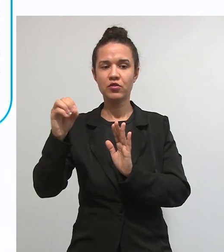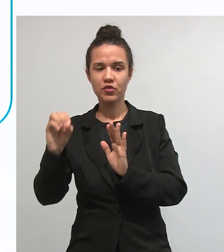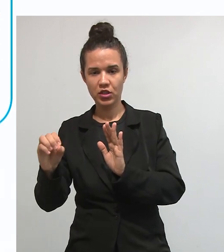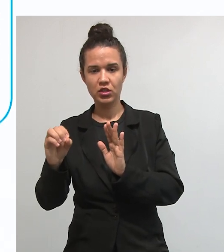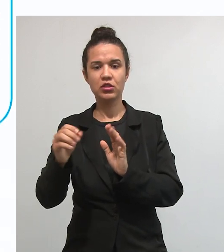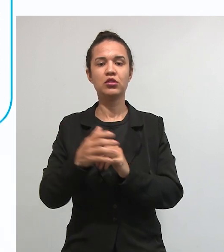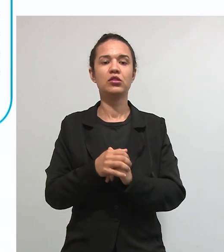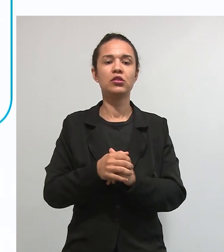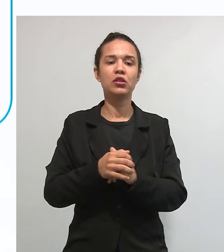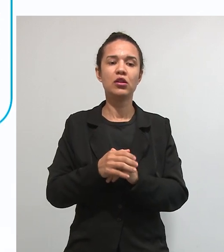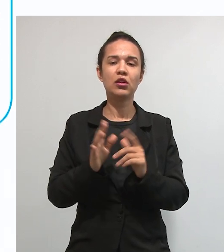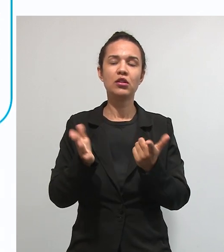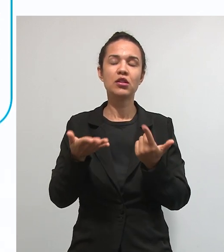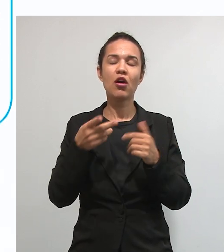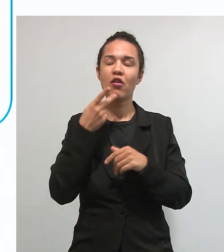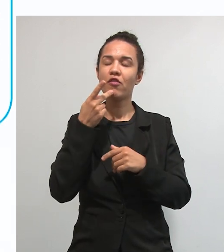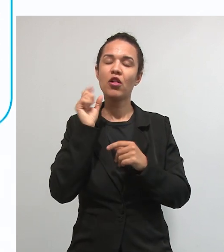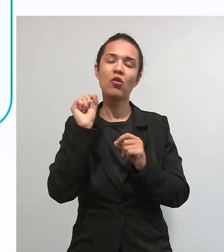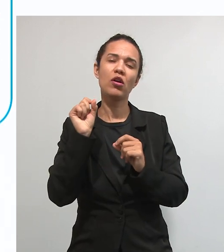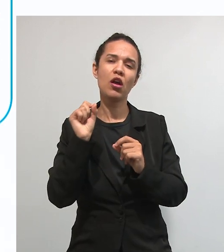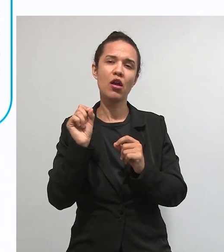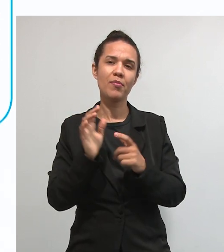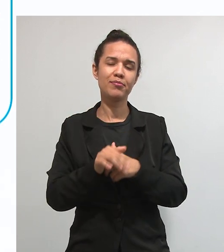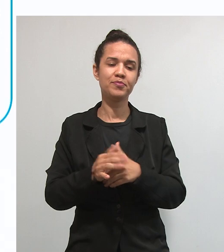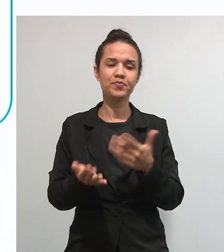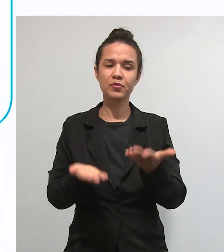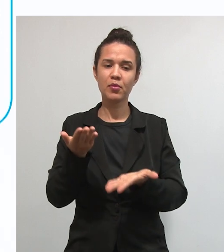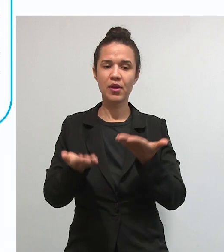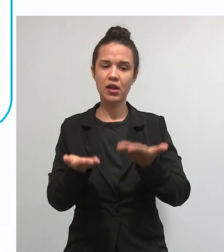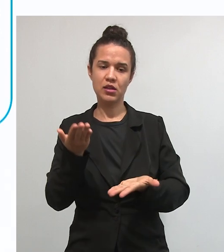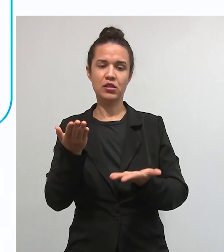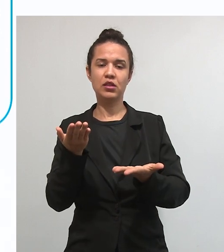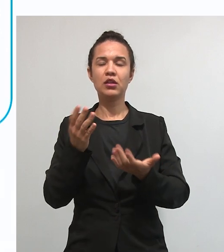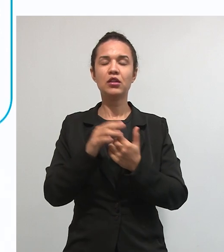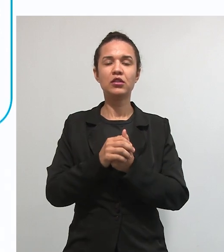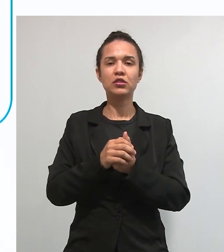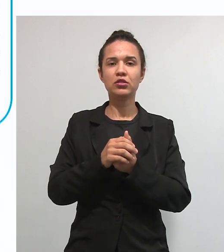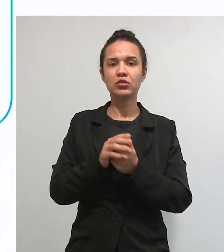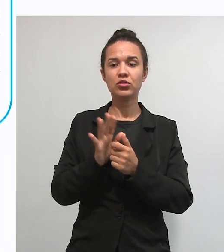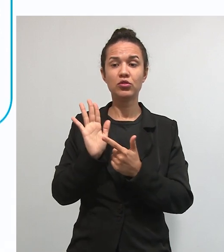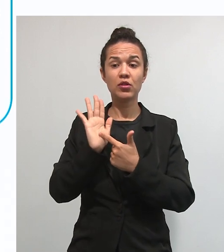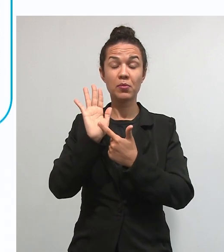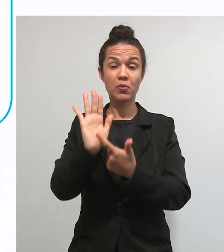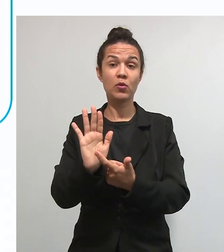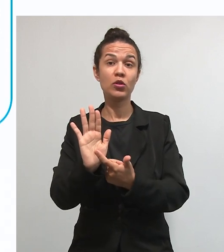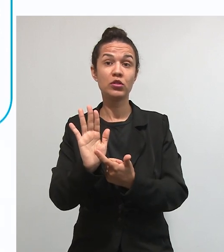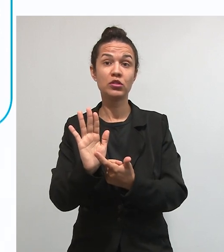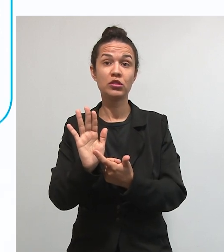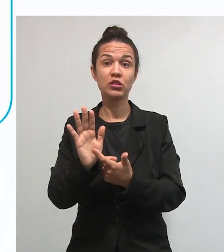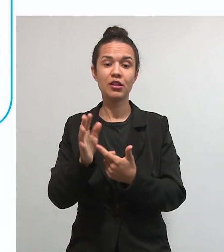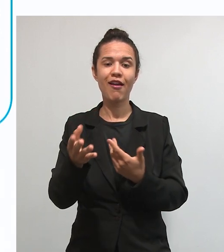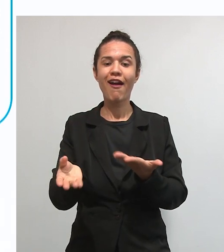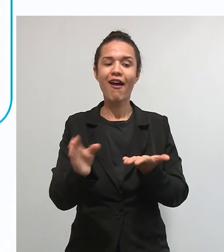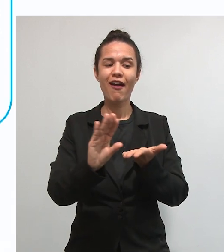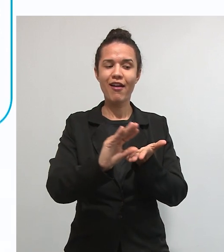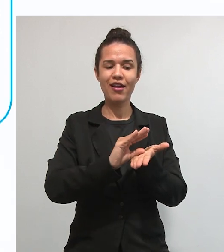financeiro demonstrará as receitas e despesas orçamentárias, bem como os recebimentos e os pagamentos de